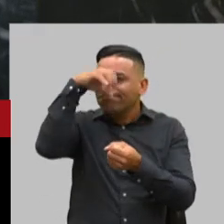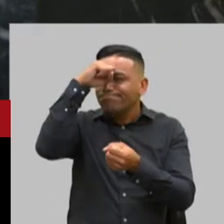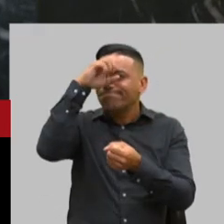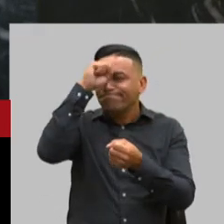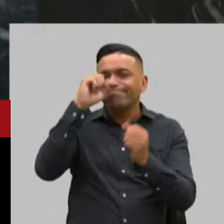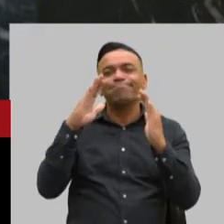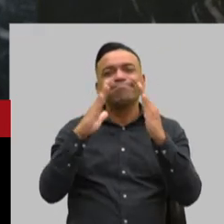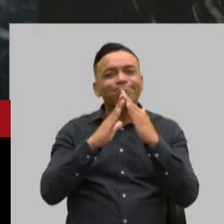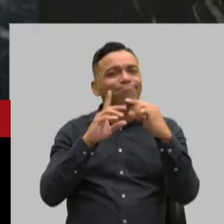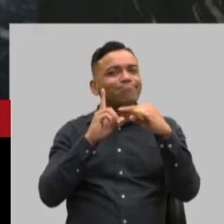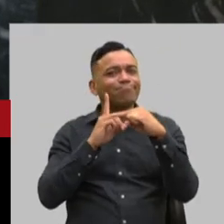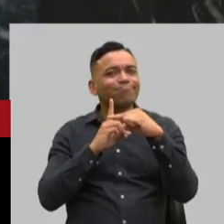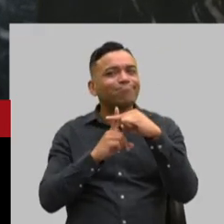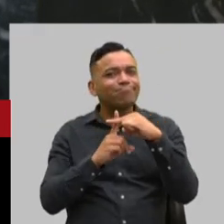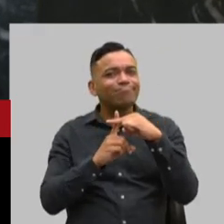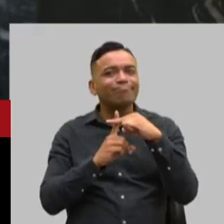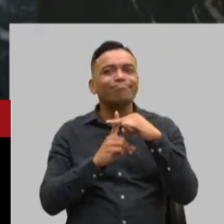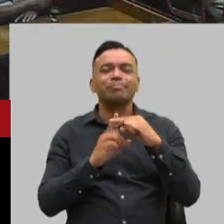e